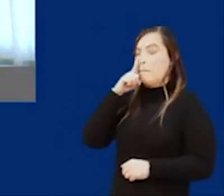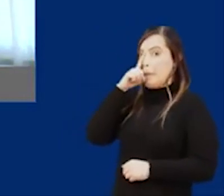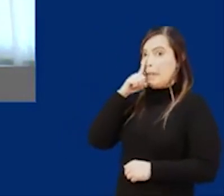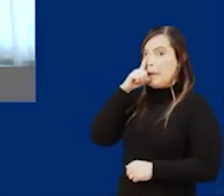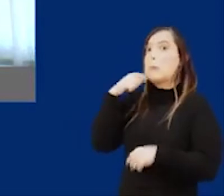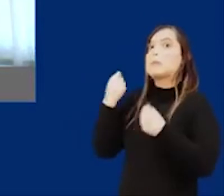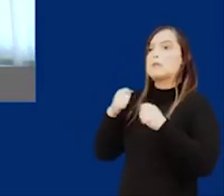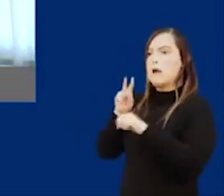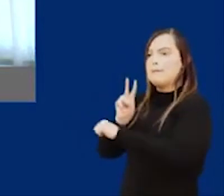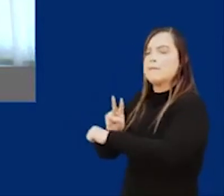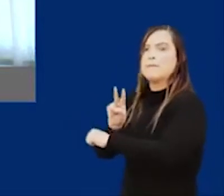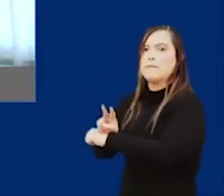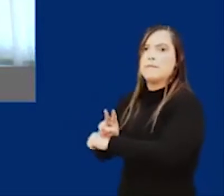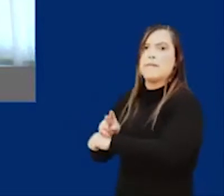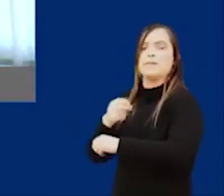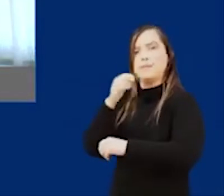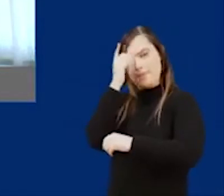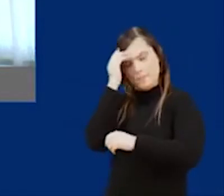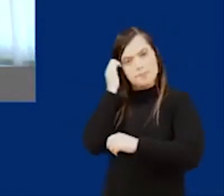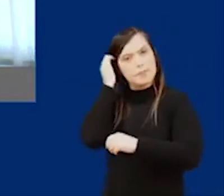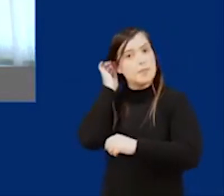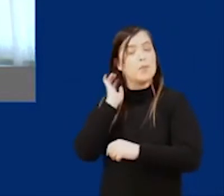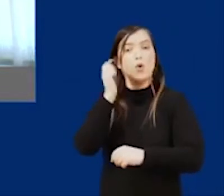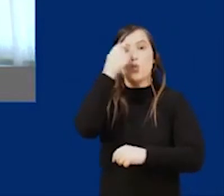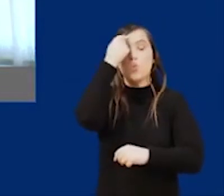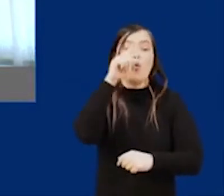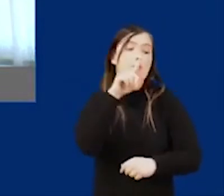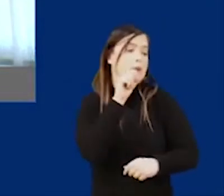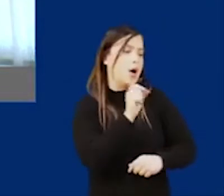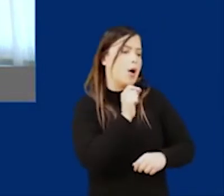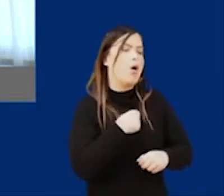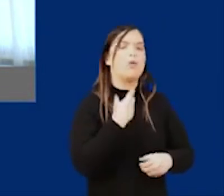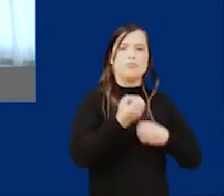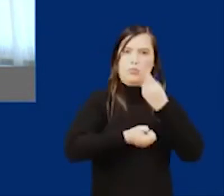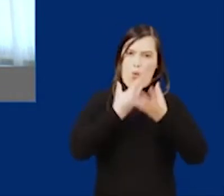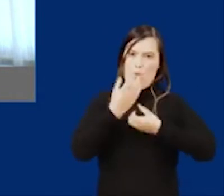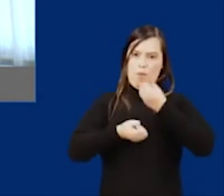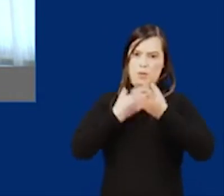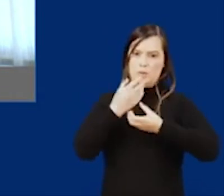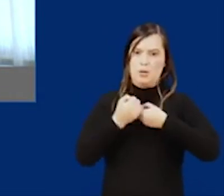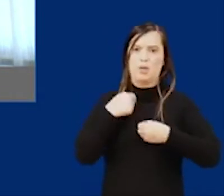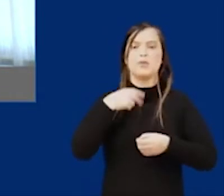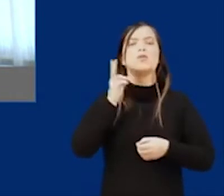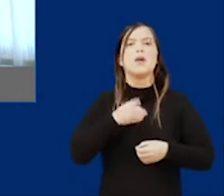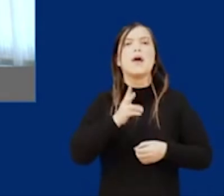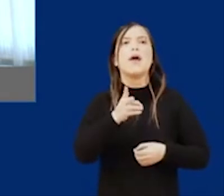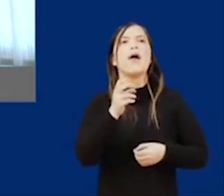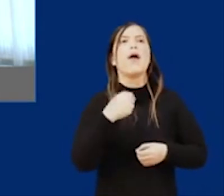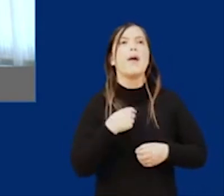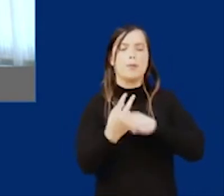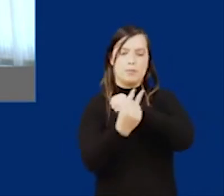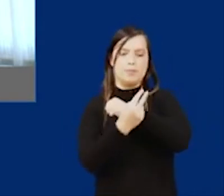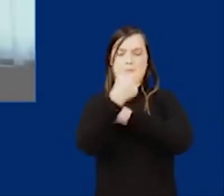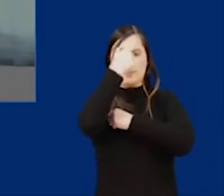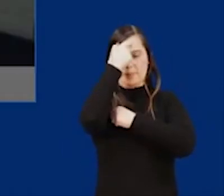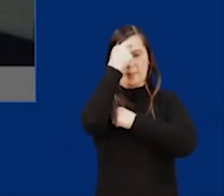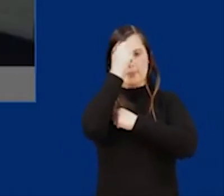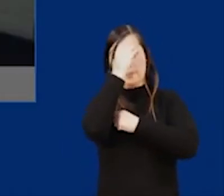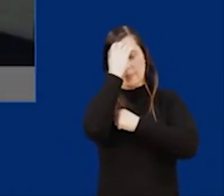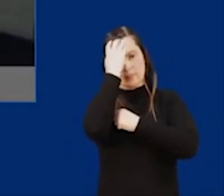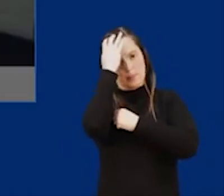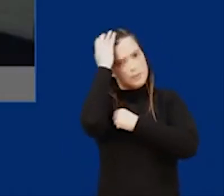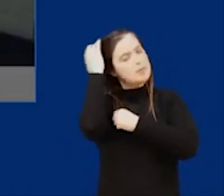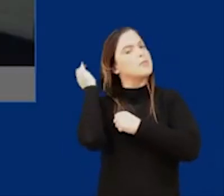de um cuidado maior, né? E na dúvida é isso, é buscar informação confiável, né? E apoio emocional.